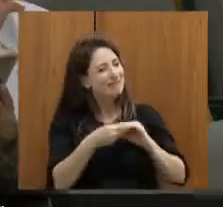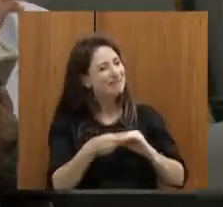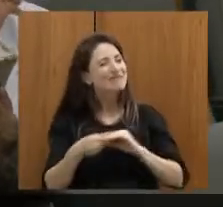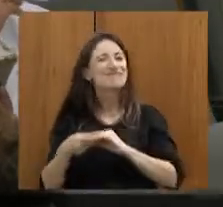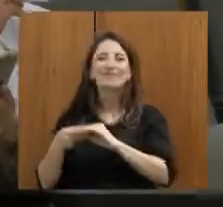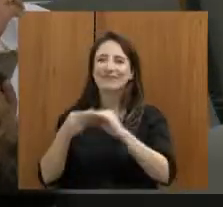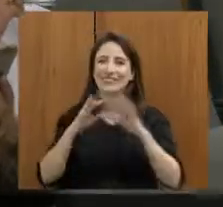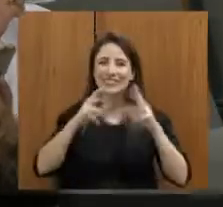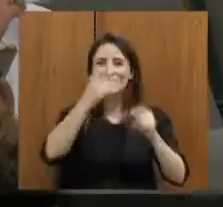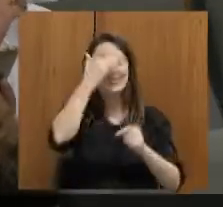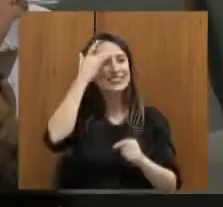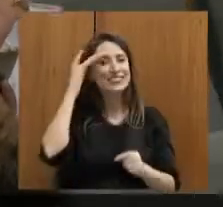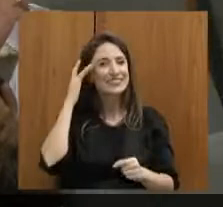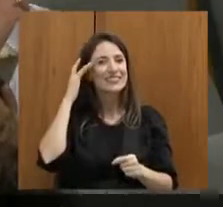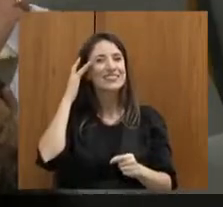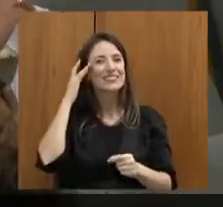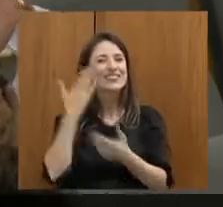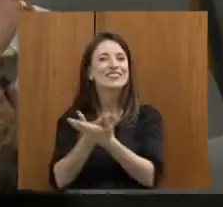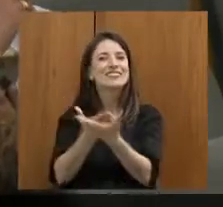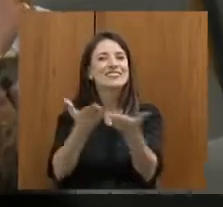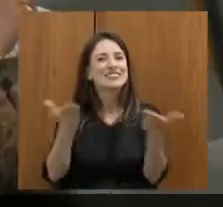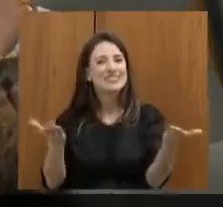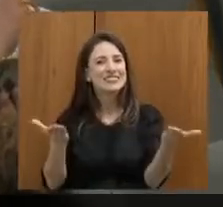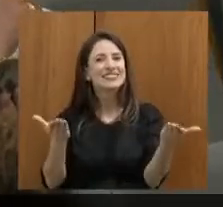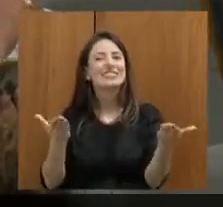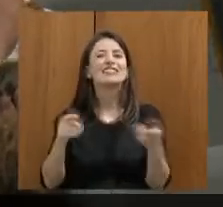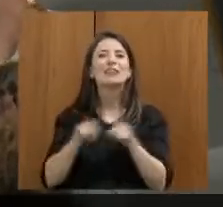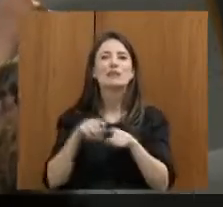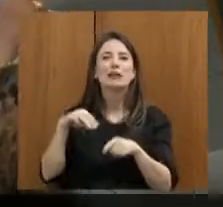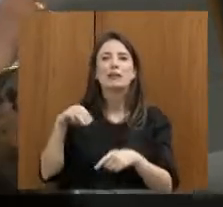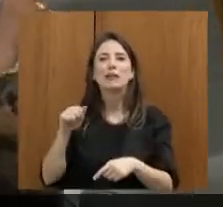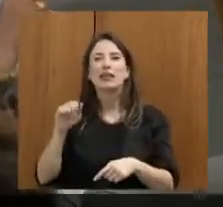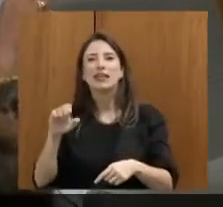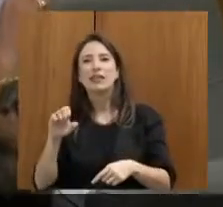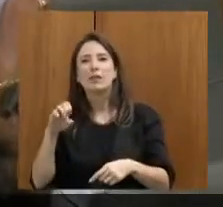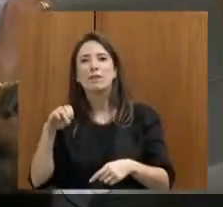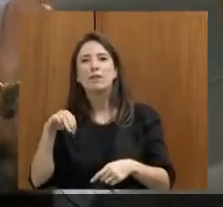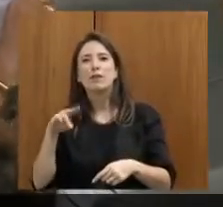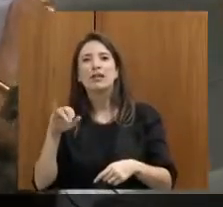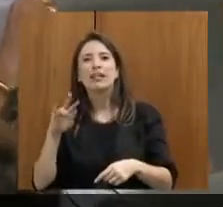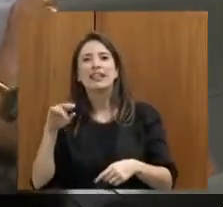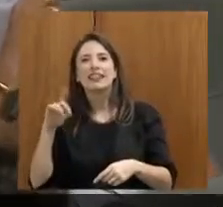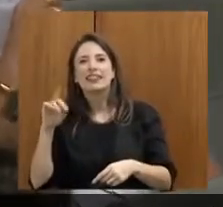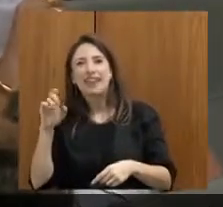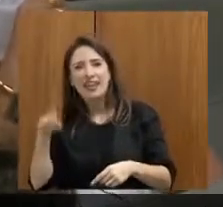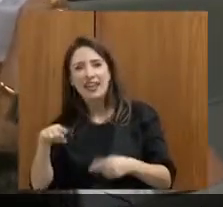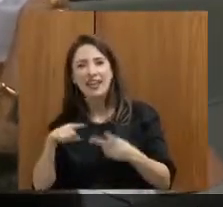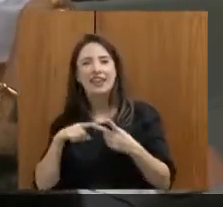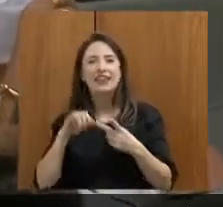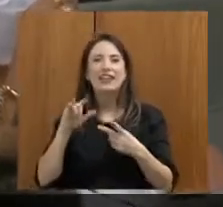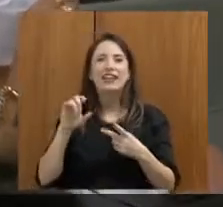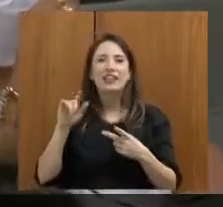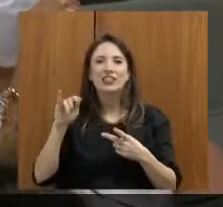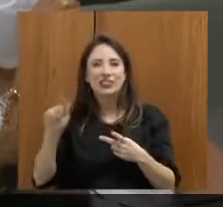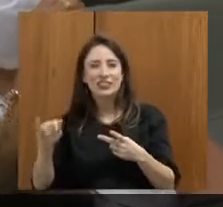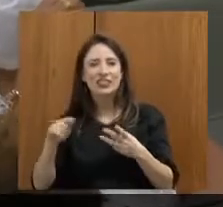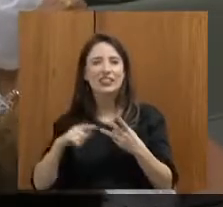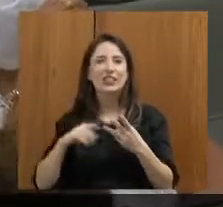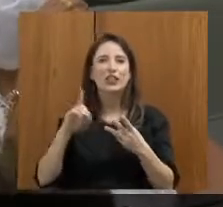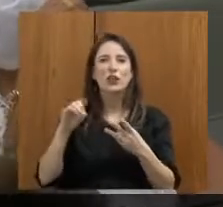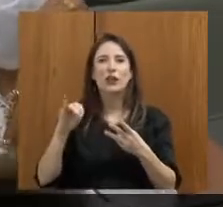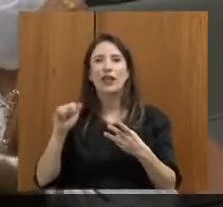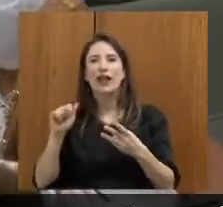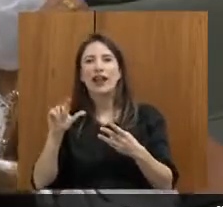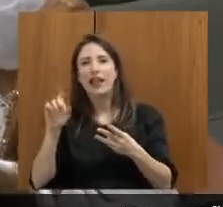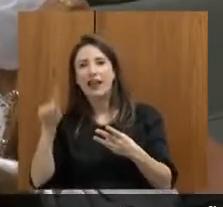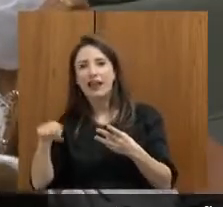meus mais velhos minhas irmã mais velha mãe me under minha mãe uma elegir minha mãe quando dói a